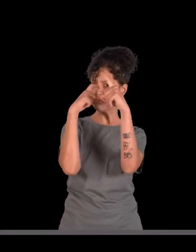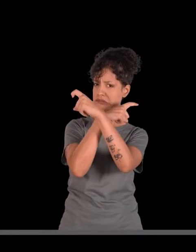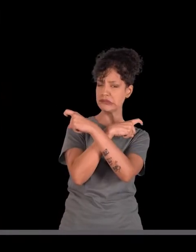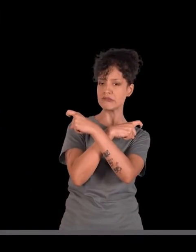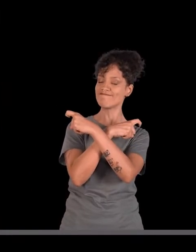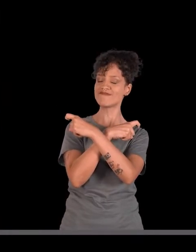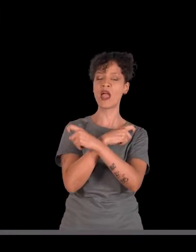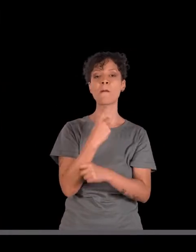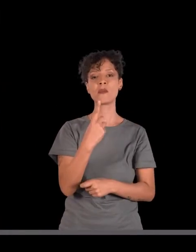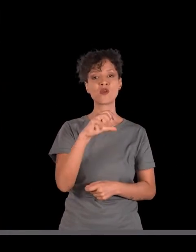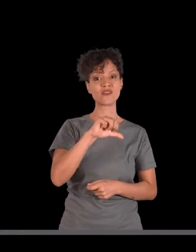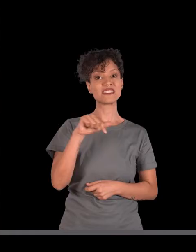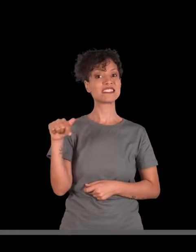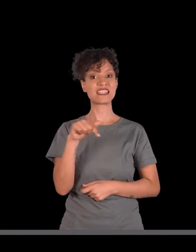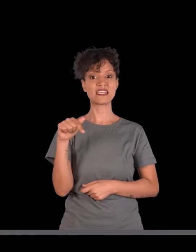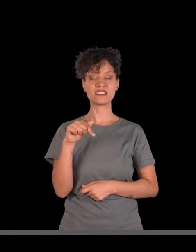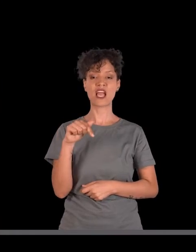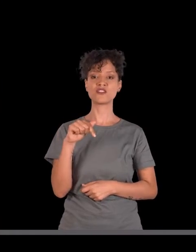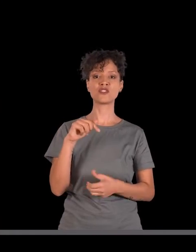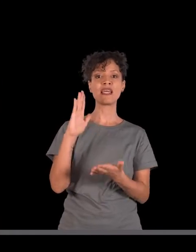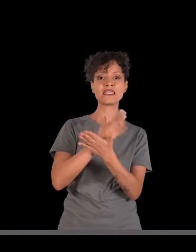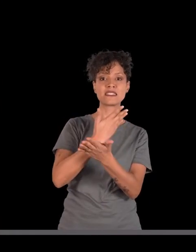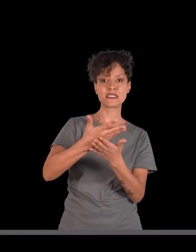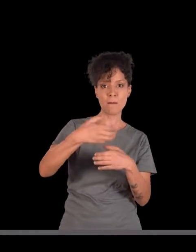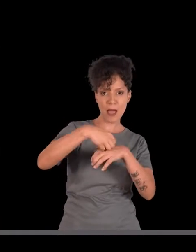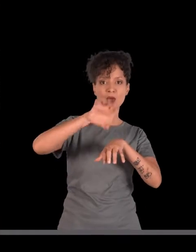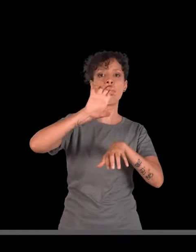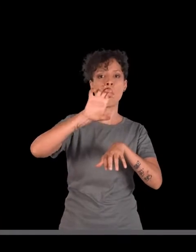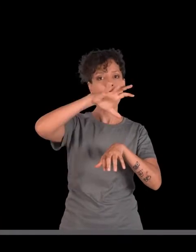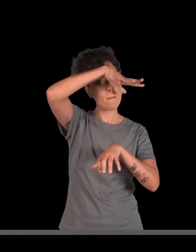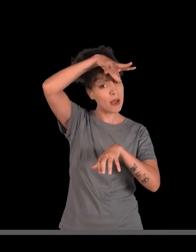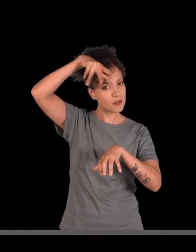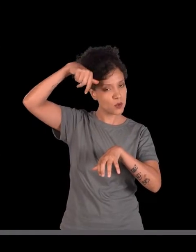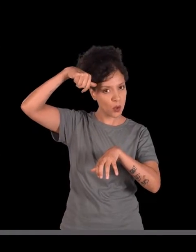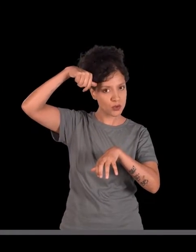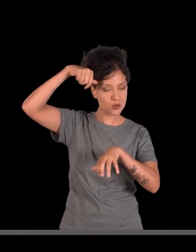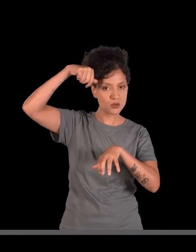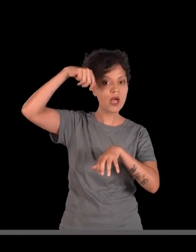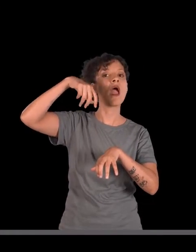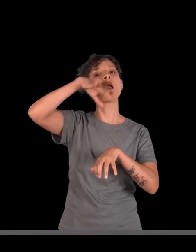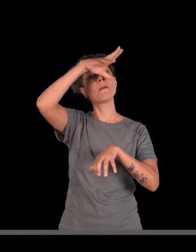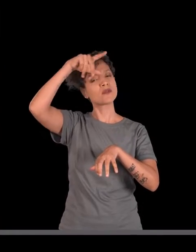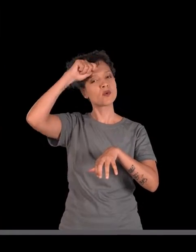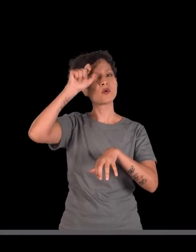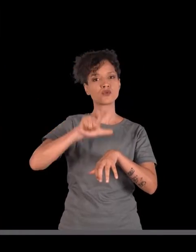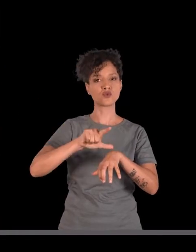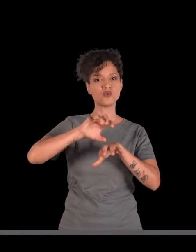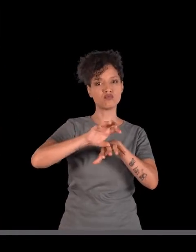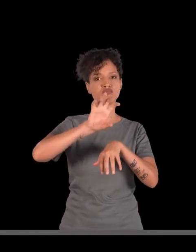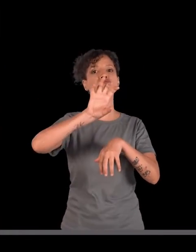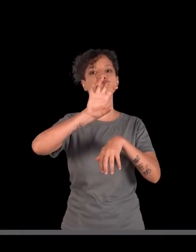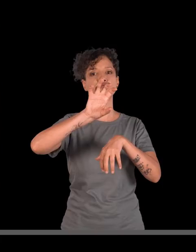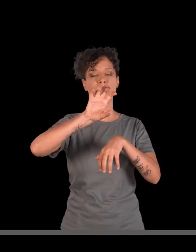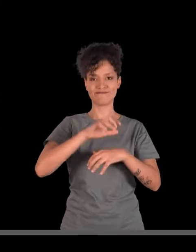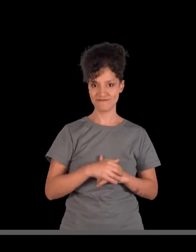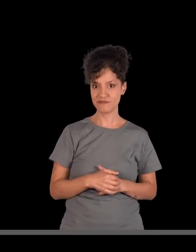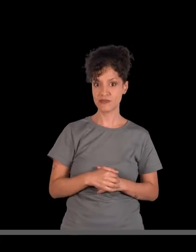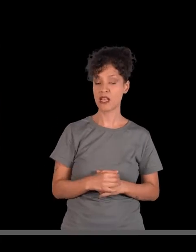em 1977, foi criado o Mato Grosso do Sul, que dividiu o território do Mato Grosso.